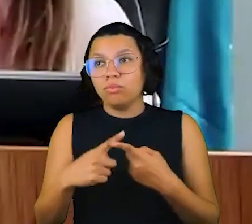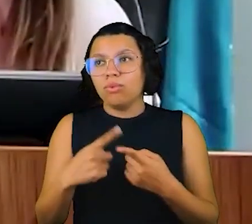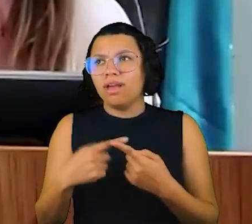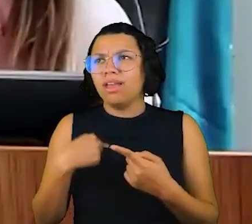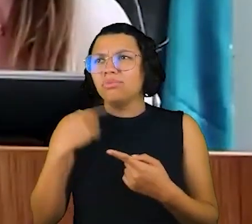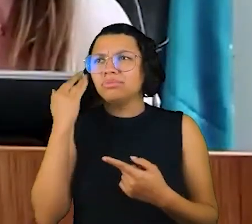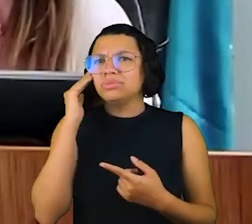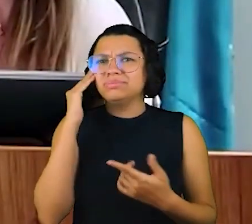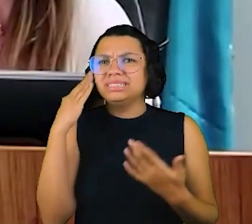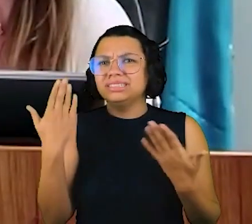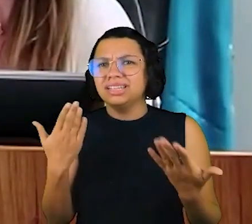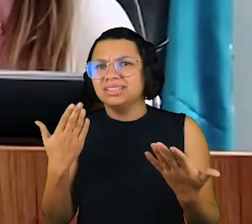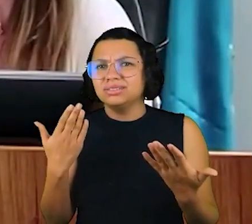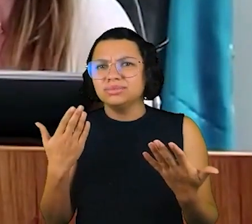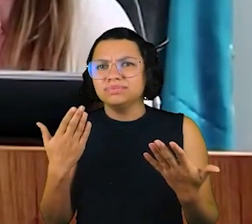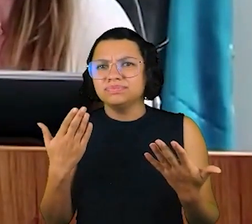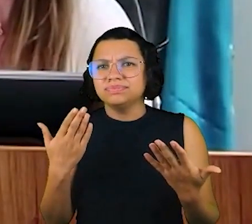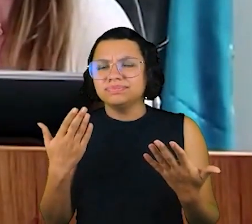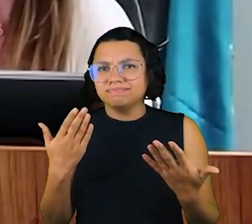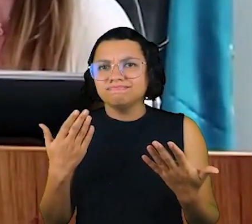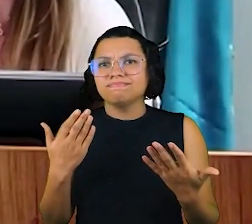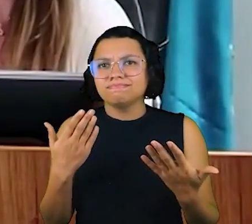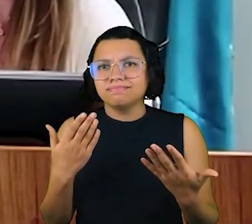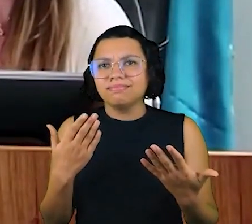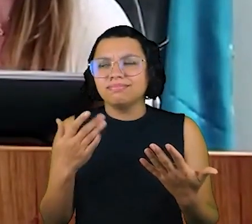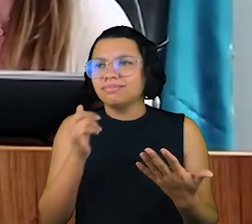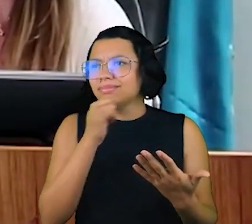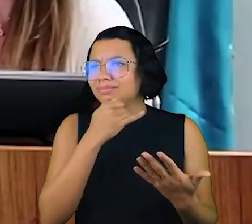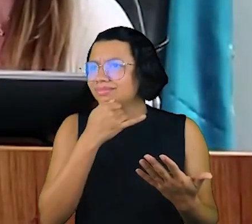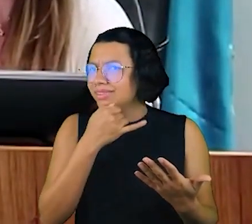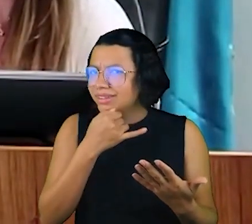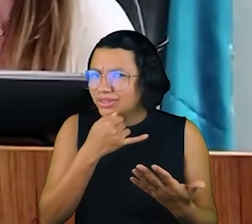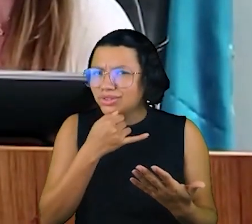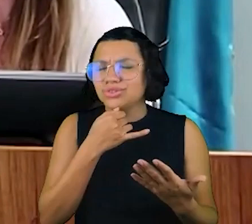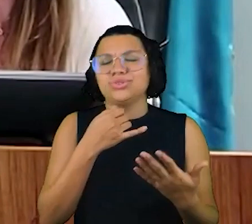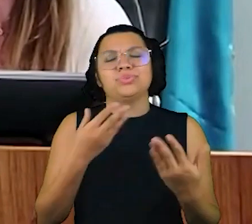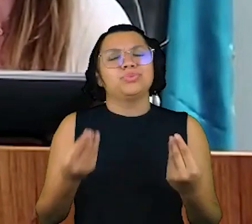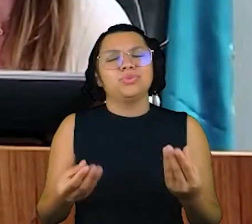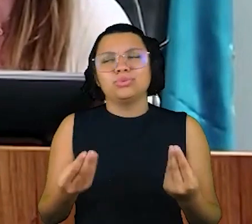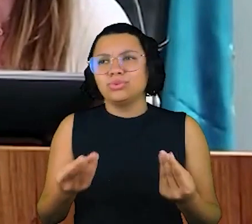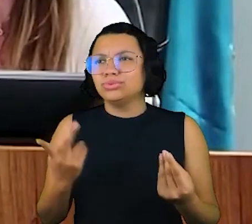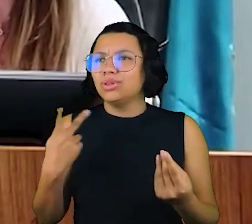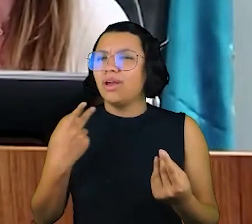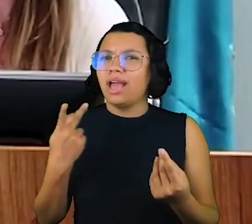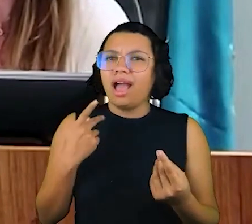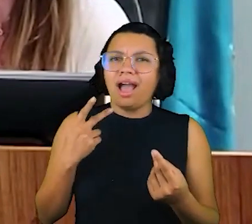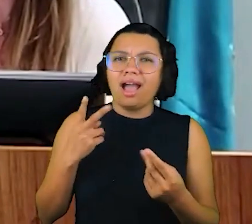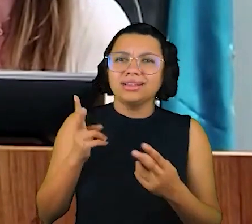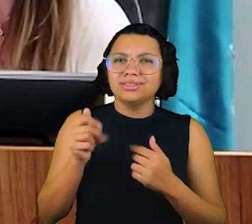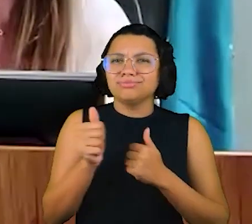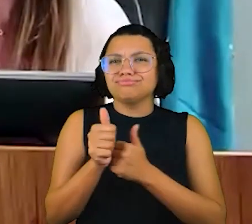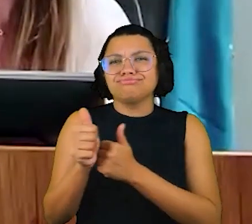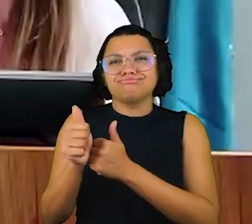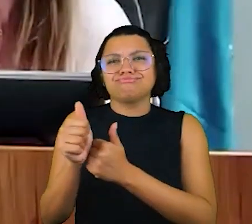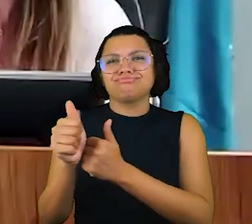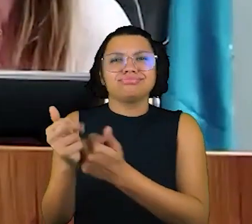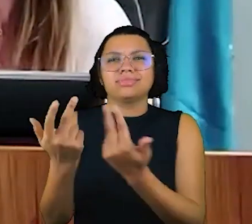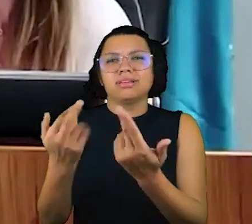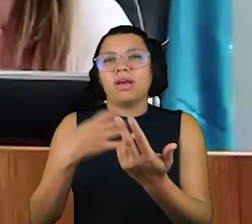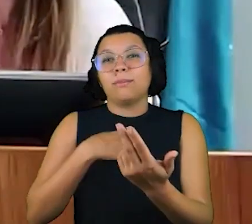Eu realmente não consigo compreender isso. Não consigo. E lamento profundamente que a